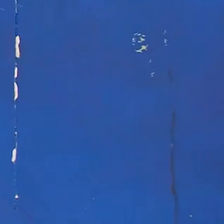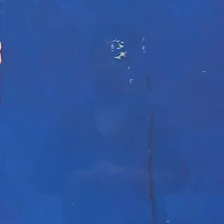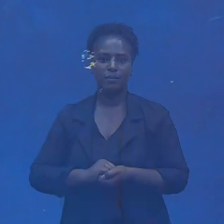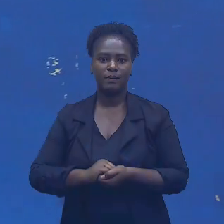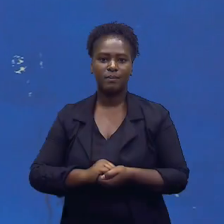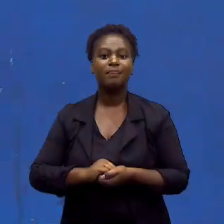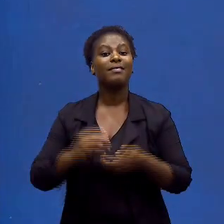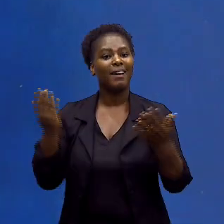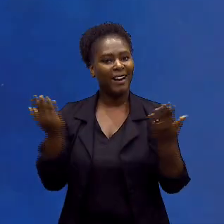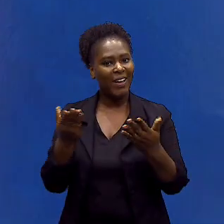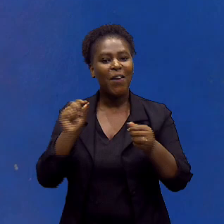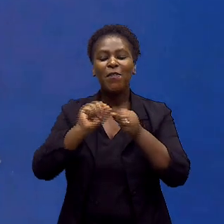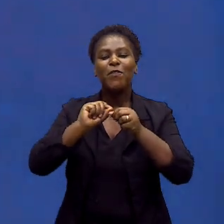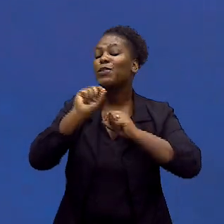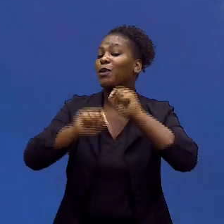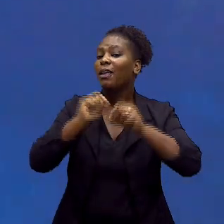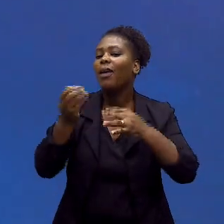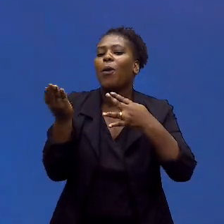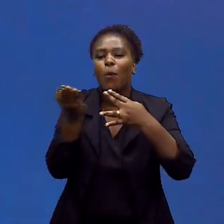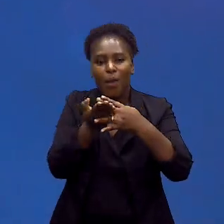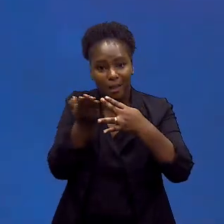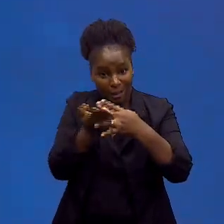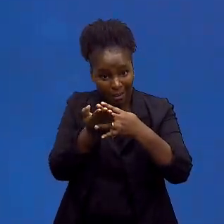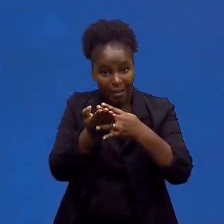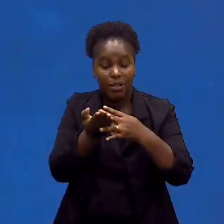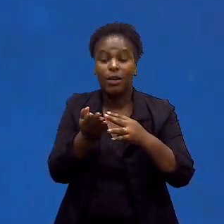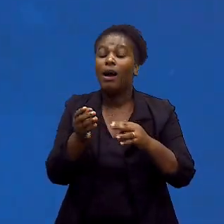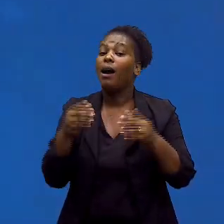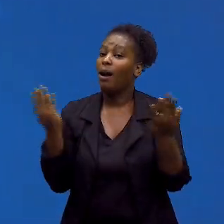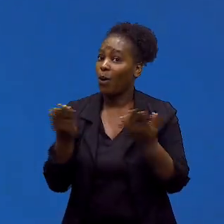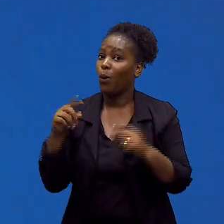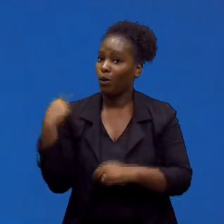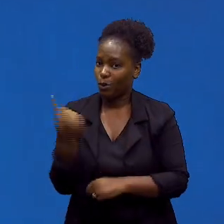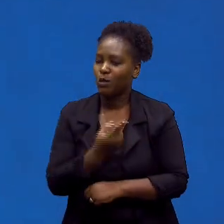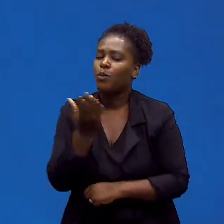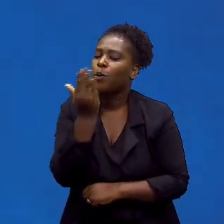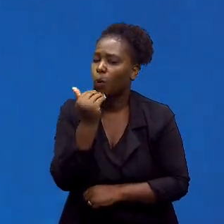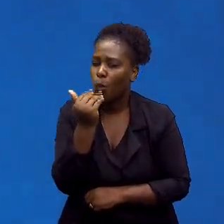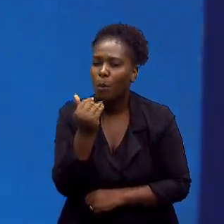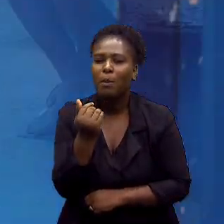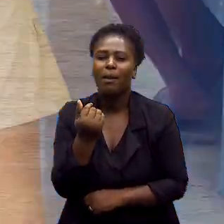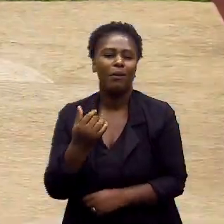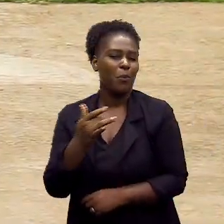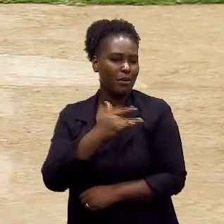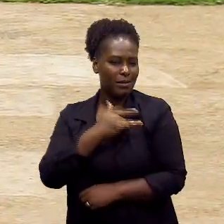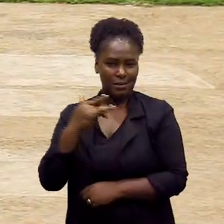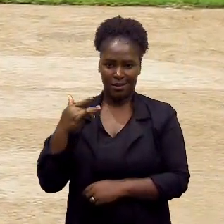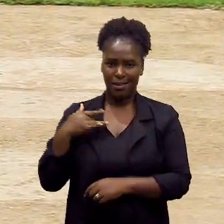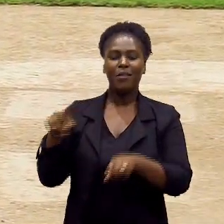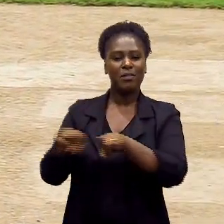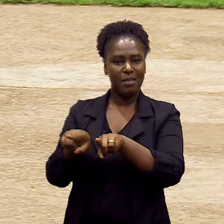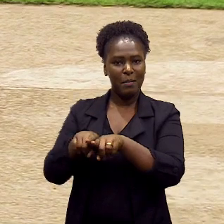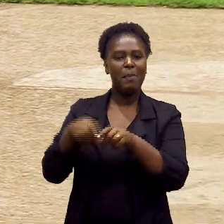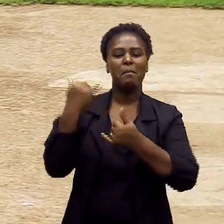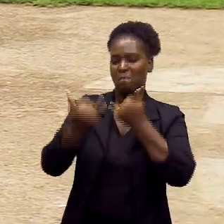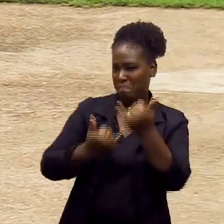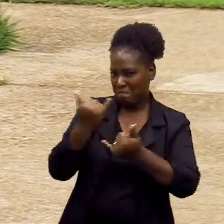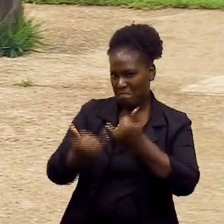E agora é o recreio, onde temos uma alimentação saudável e é o nosso momento de lazer.